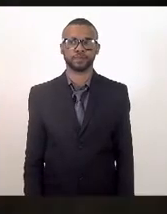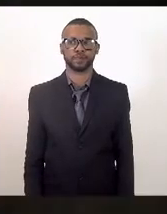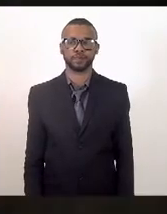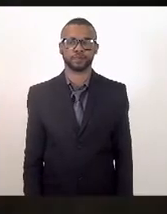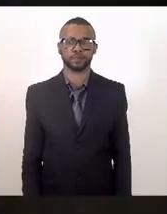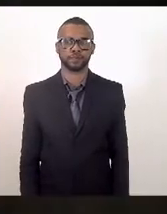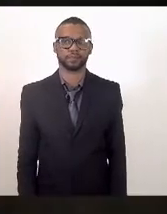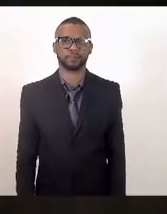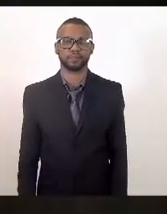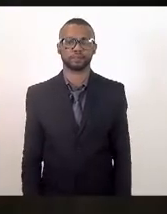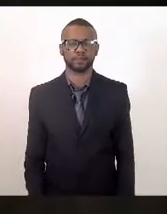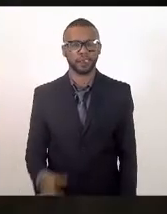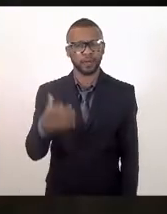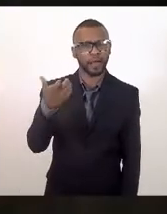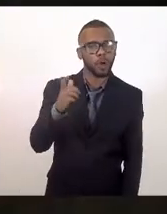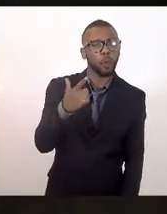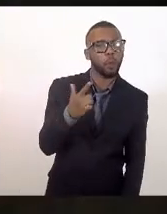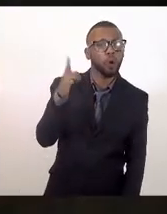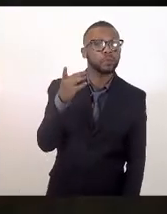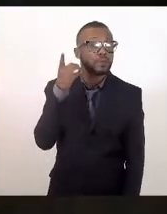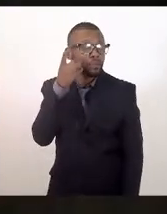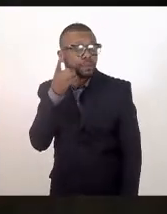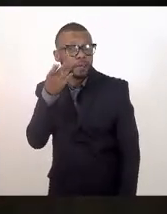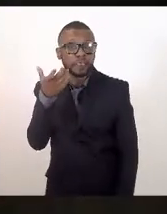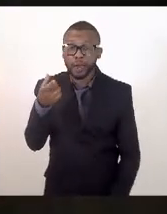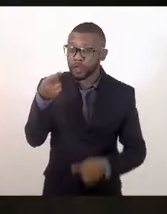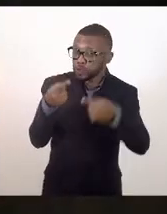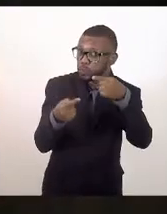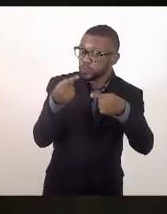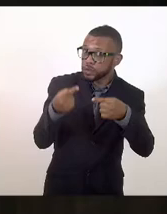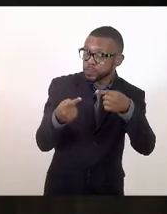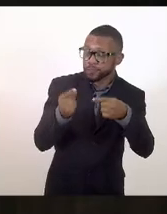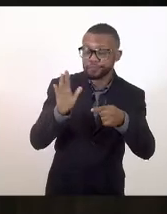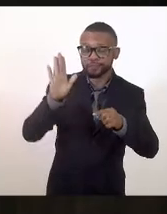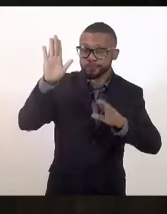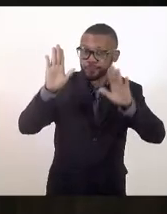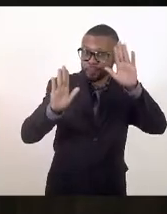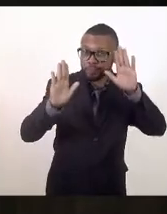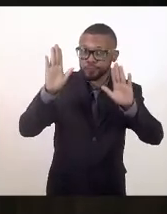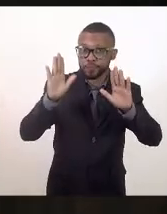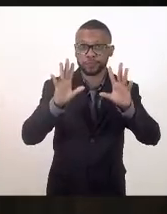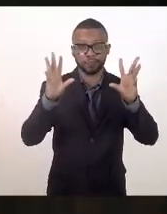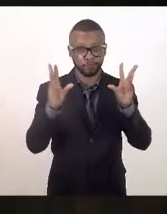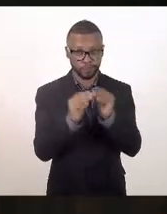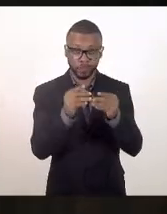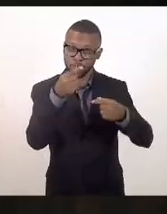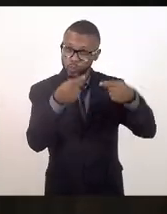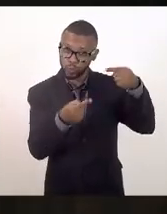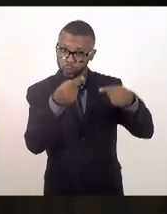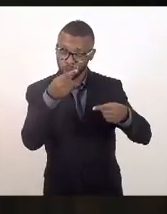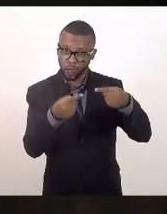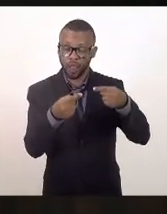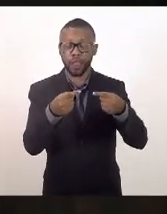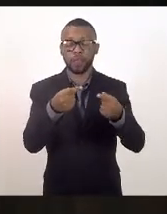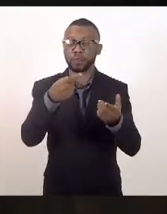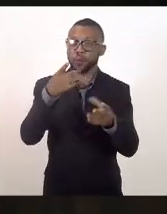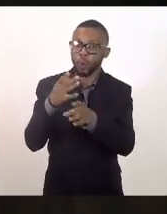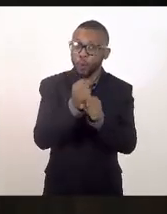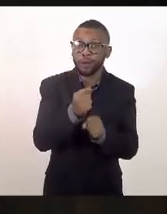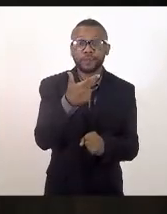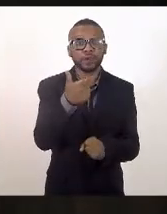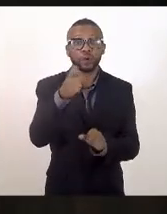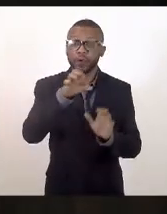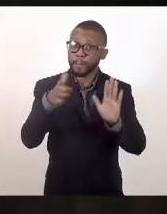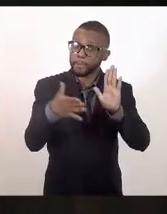Algum outro parlamentar que queira discutir? Deputado Valdec? Não havendo quem queira discutir, encerrada a discussão. O presidente proposta recebeu 21 emendas, retorna